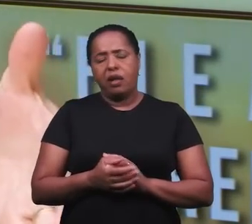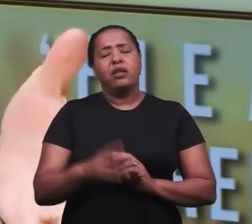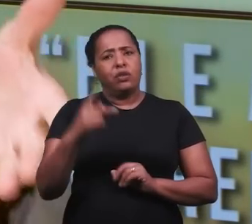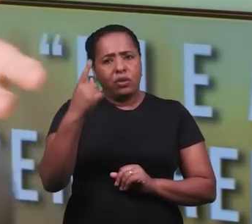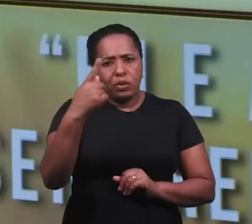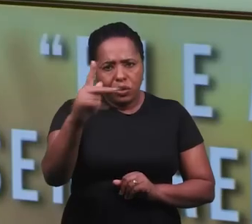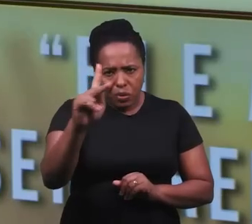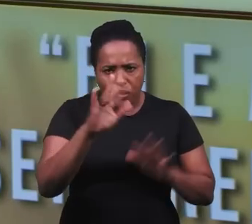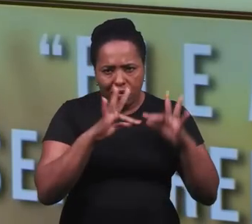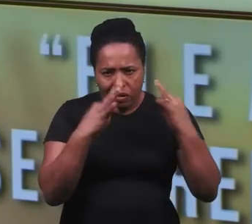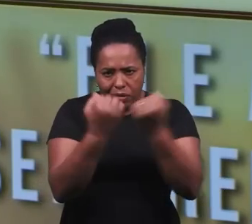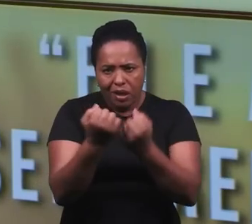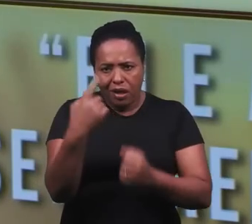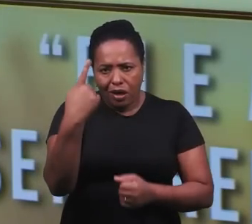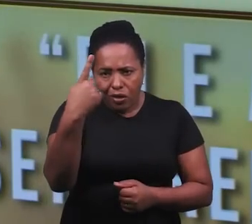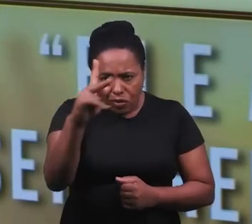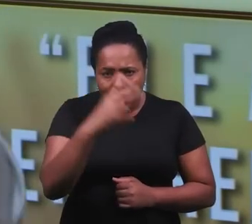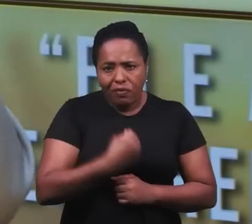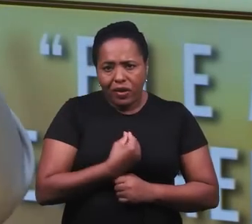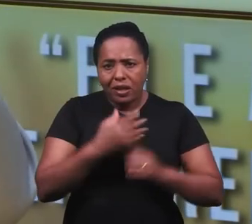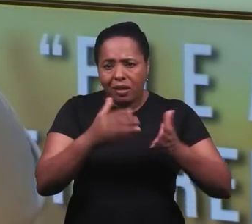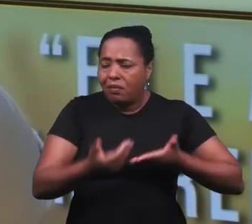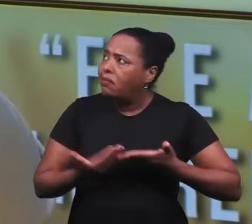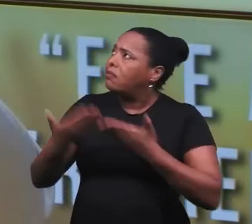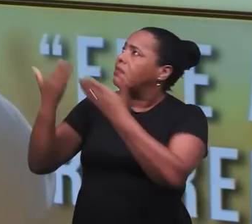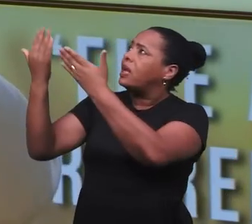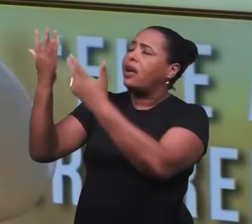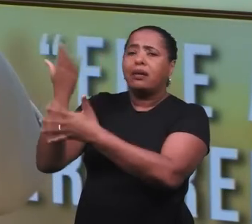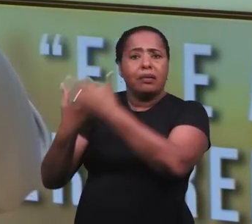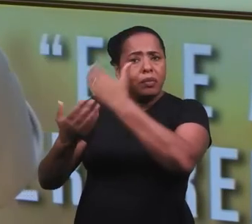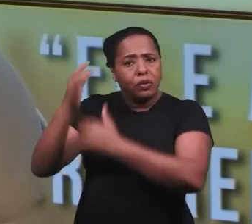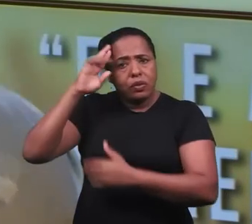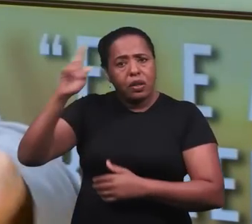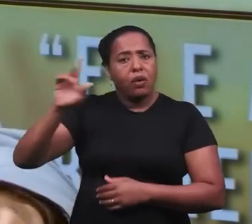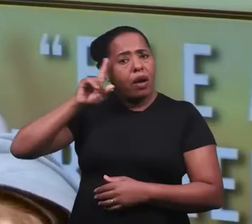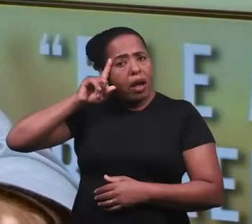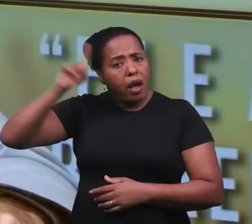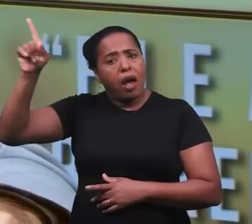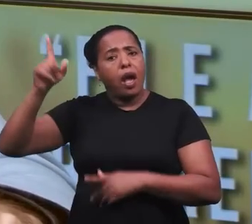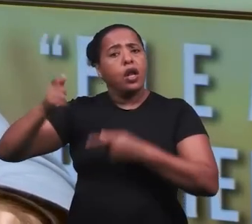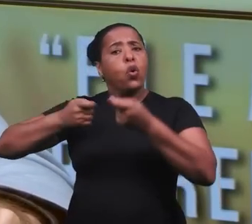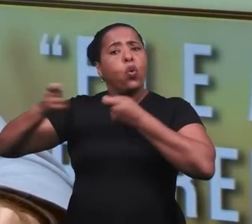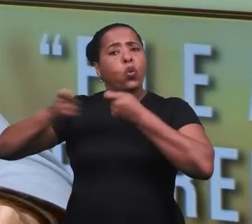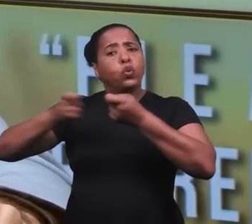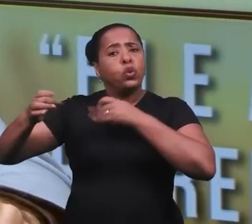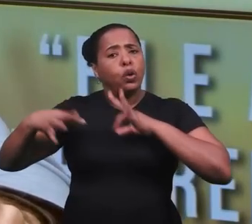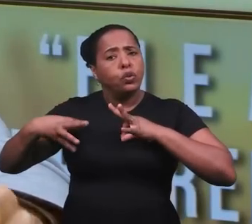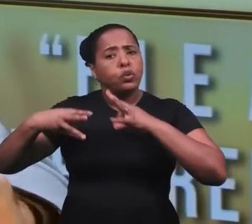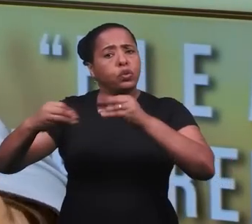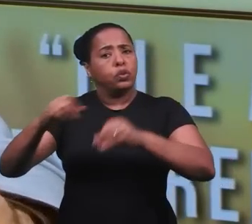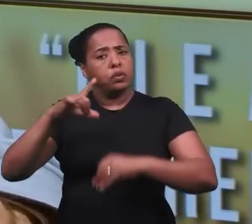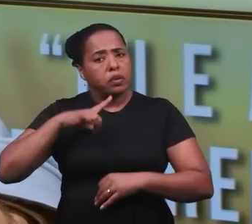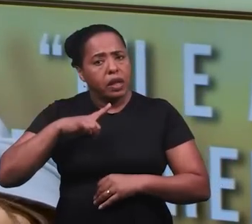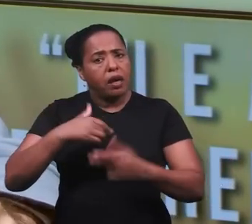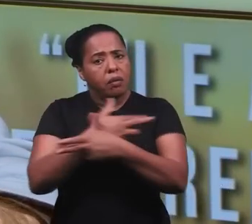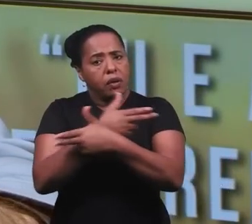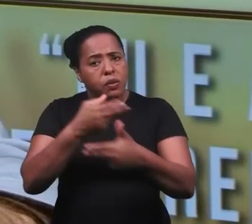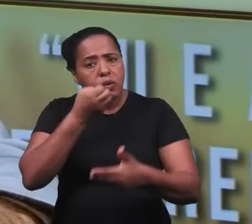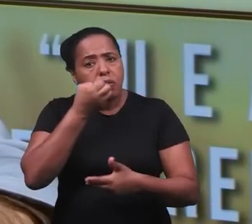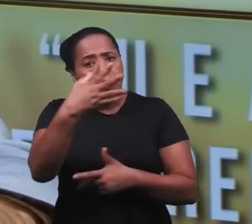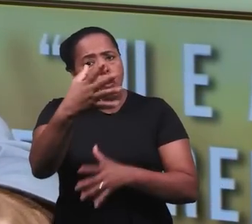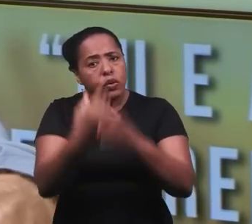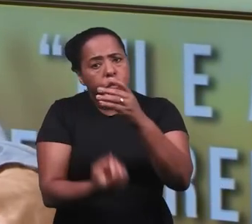como eu faço para me organizar? Entrega a sua família, a sua vida na mão do Senhor, porque Ele é capaz